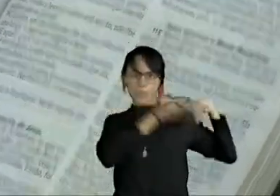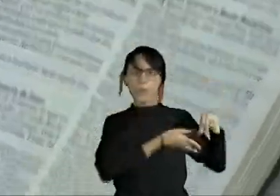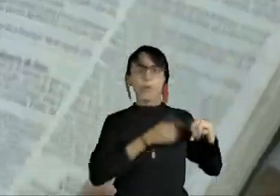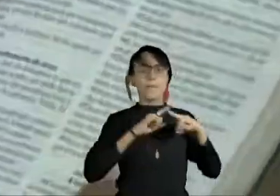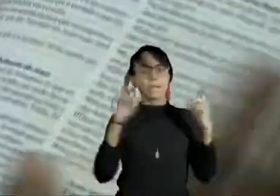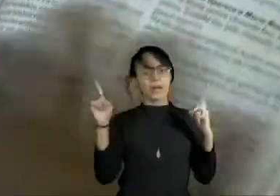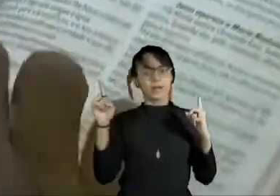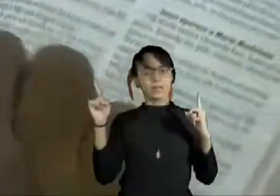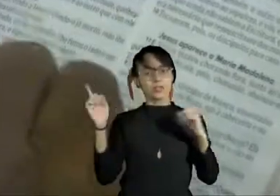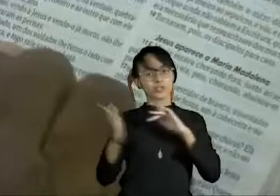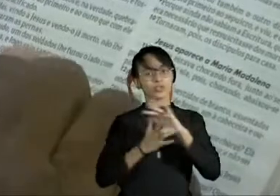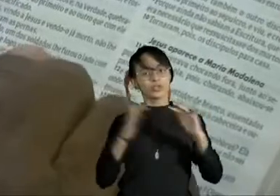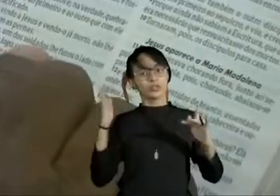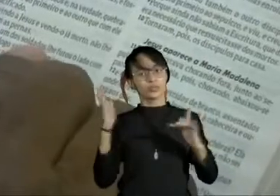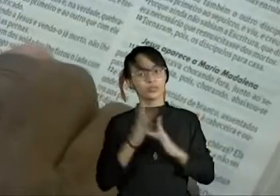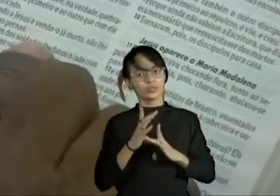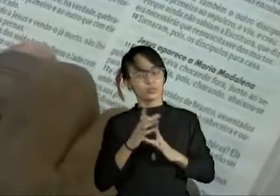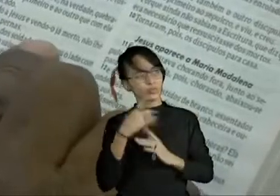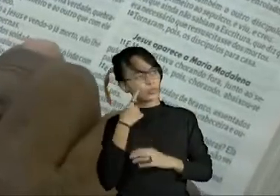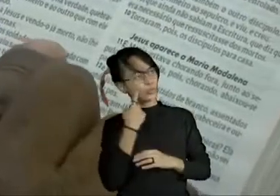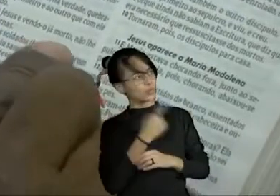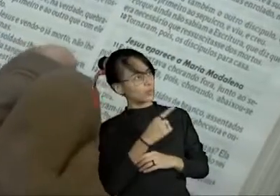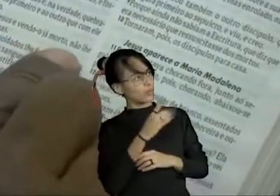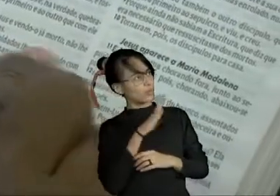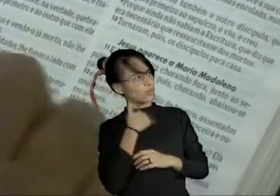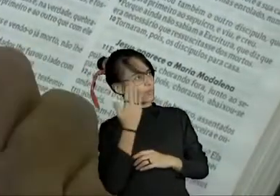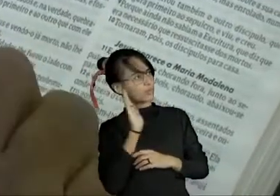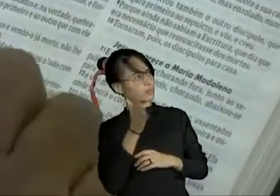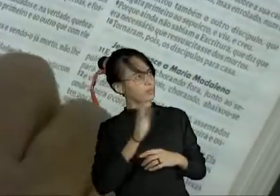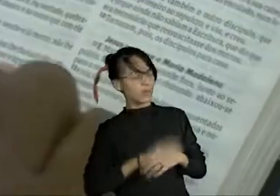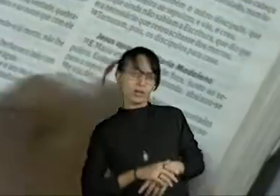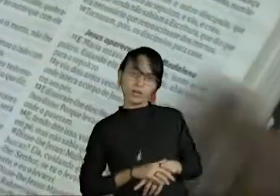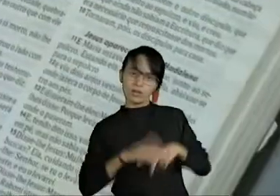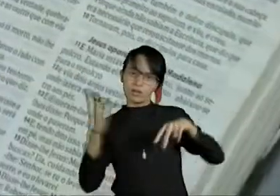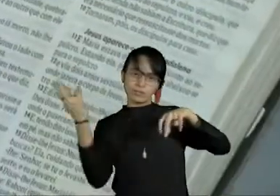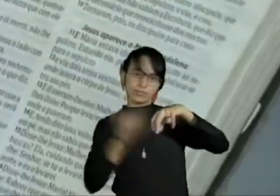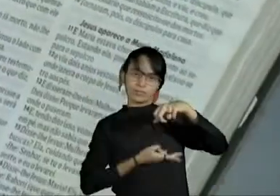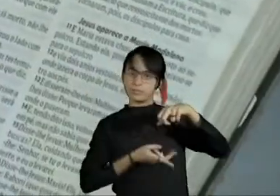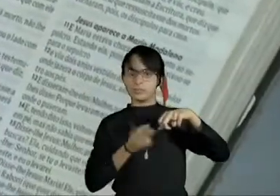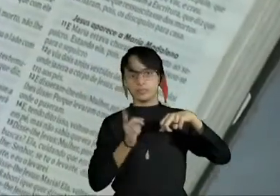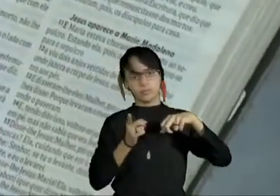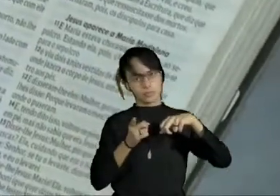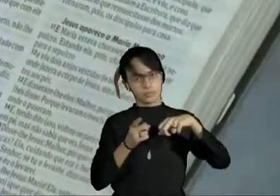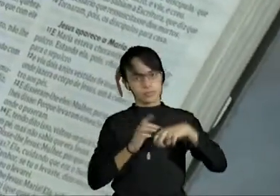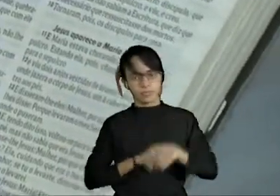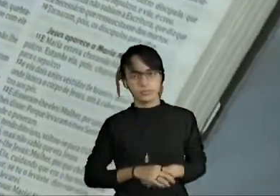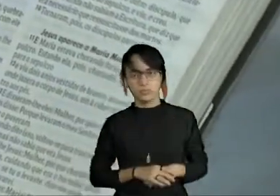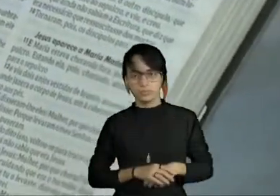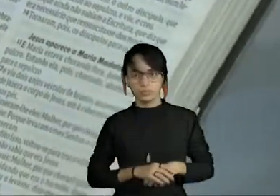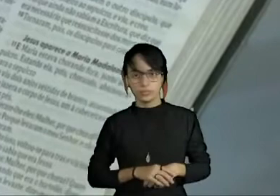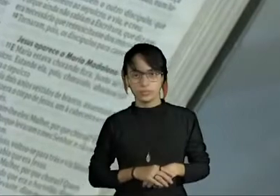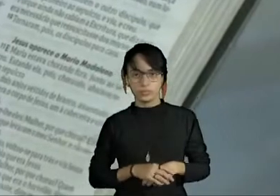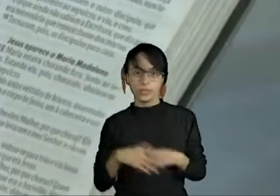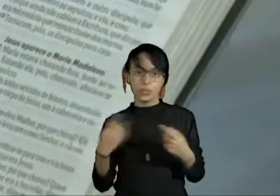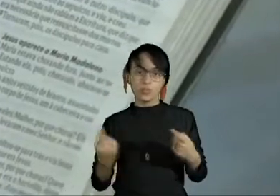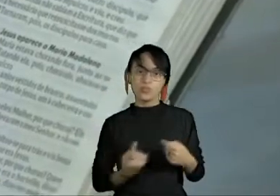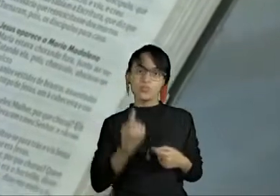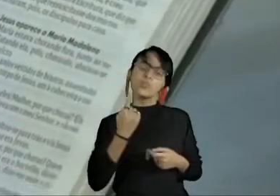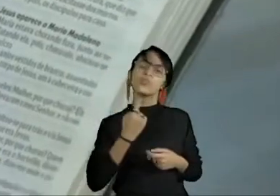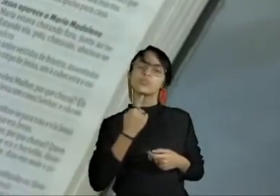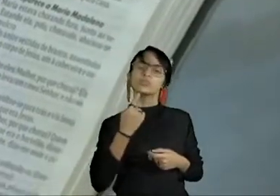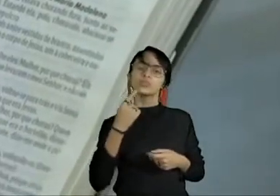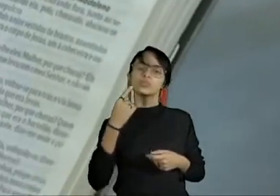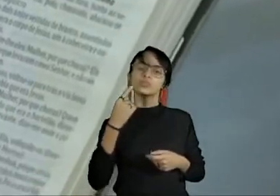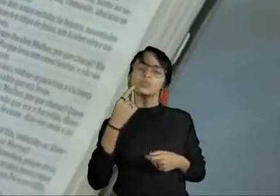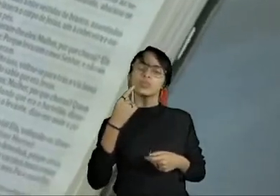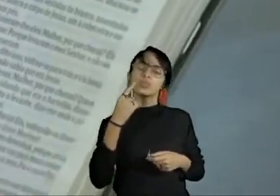Mas, chegando-se a Jesus e vendo-o já morto, não lhe quebraram as pernas. Contudo, um dos soldados